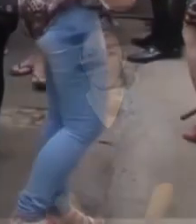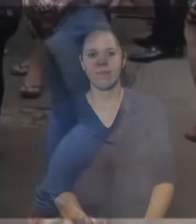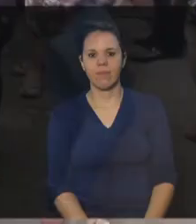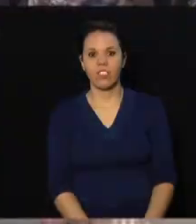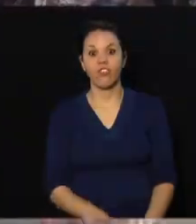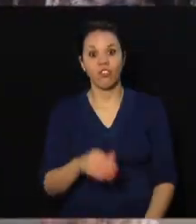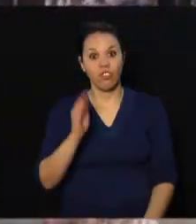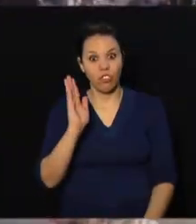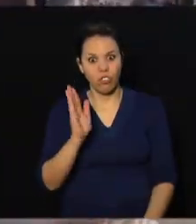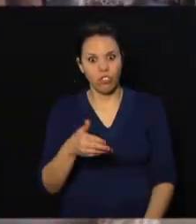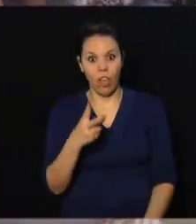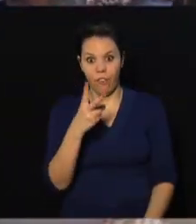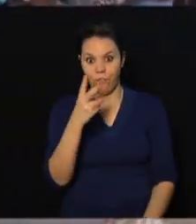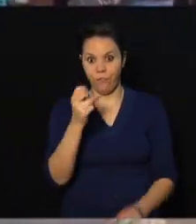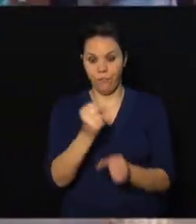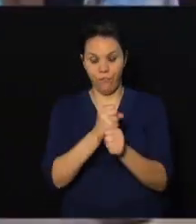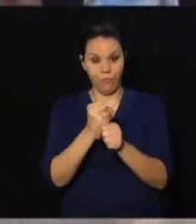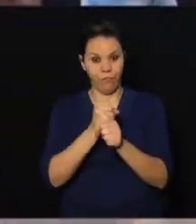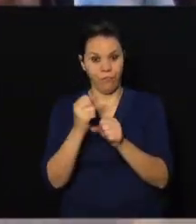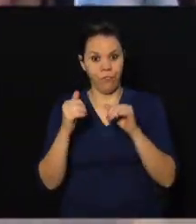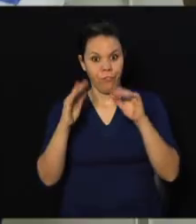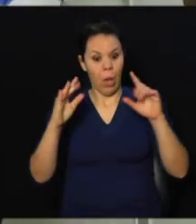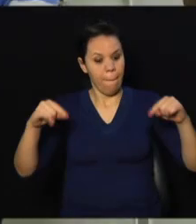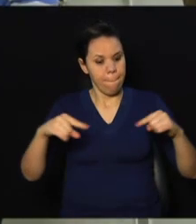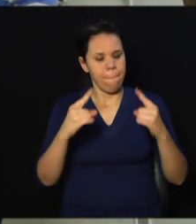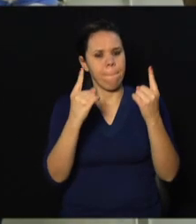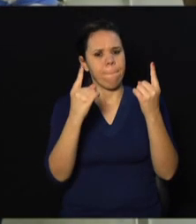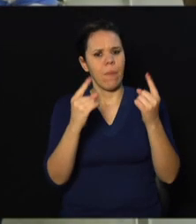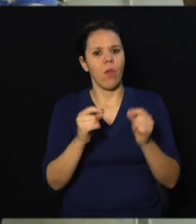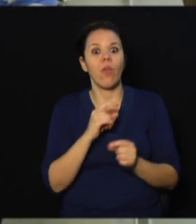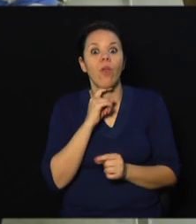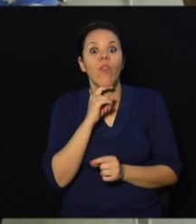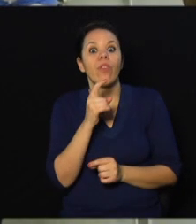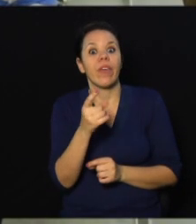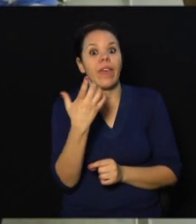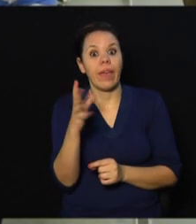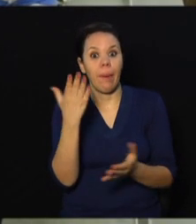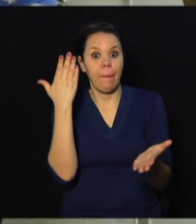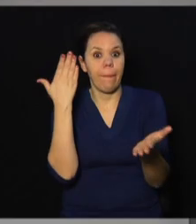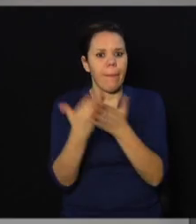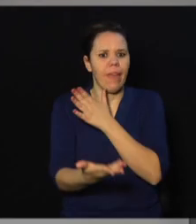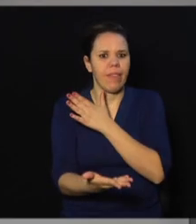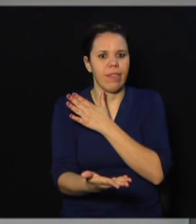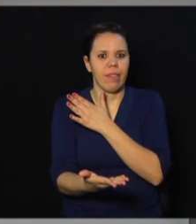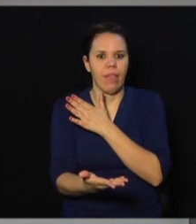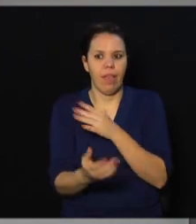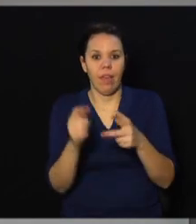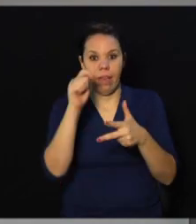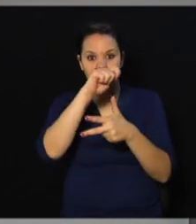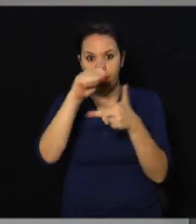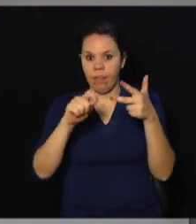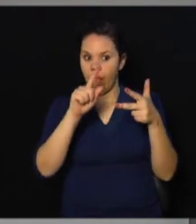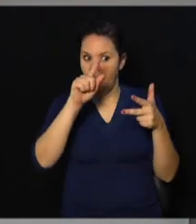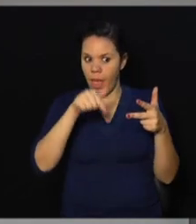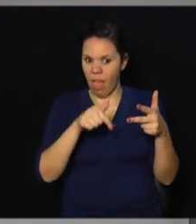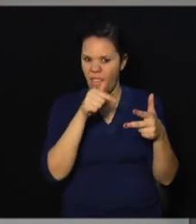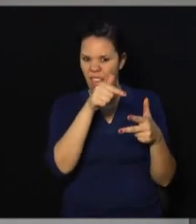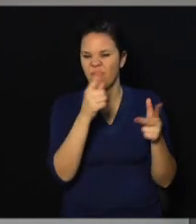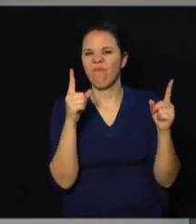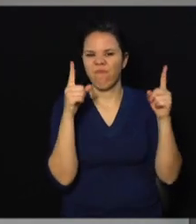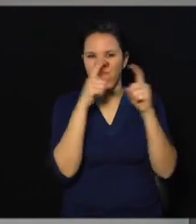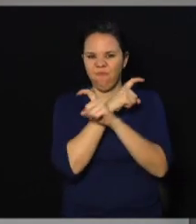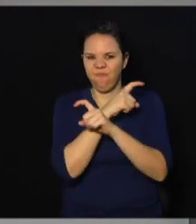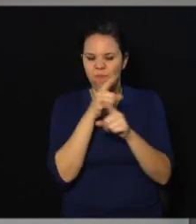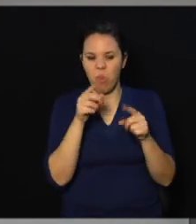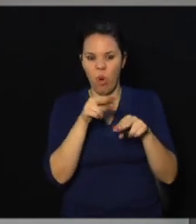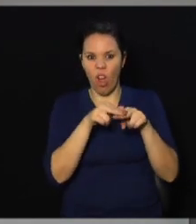Já são mais de 20 anos de um desafio que ninguém quer ficar de fora. O Enem, eu acho que assim, ele é um pouco complicado, acho que